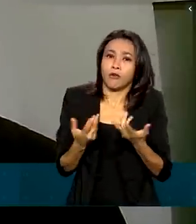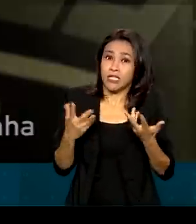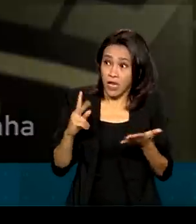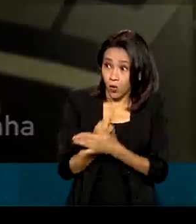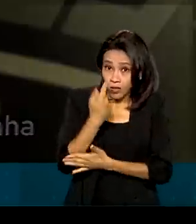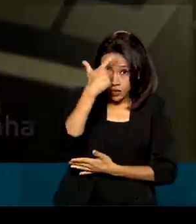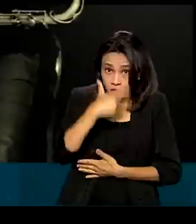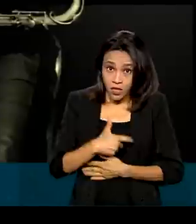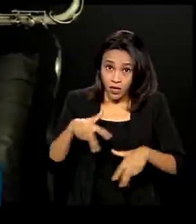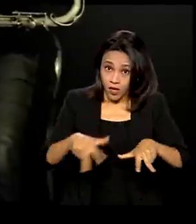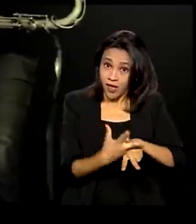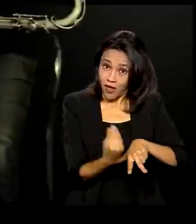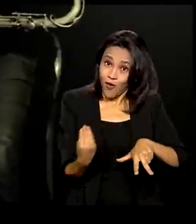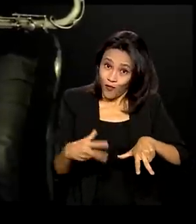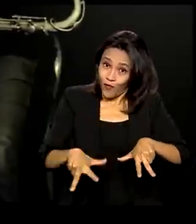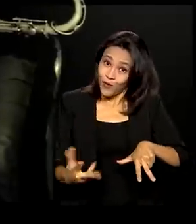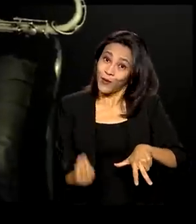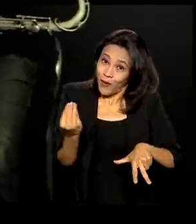libera